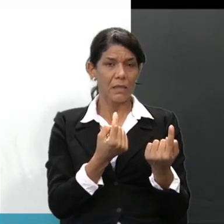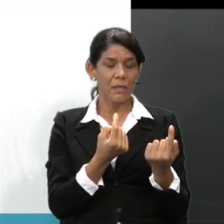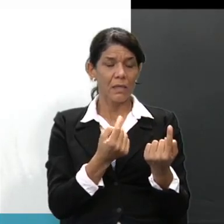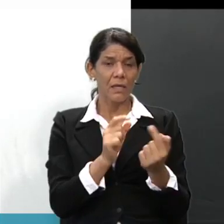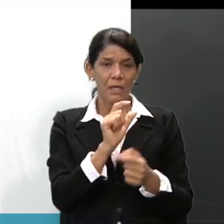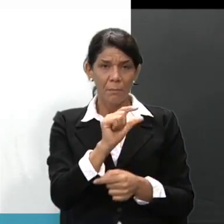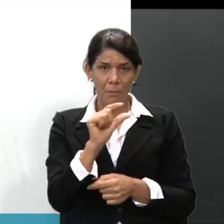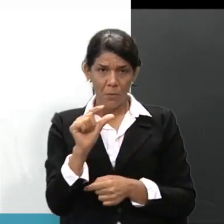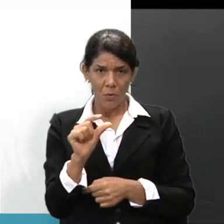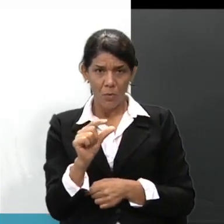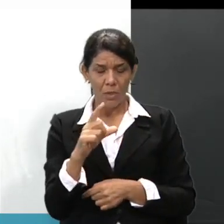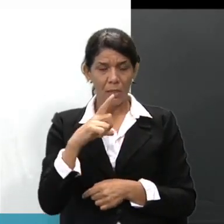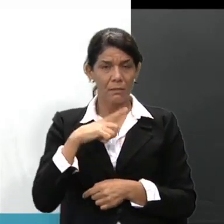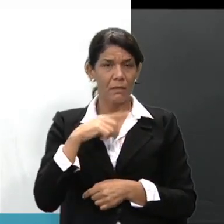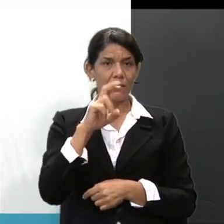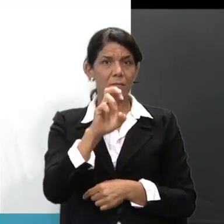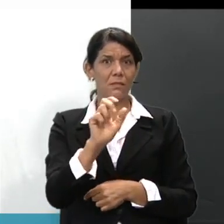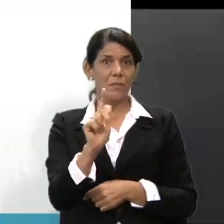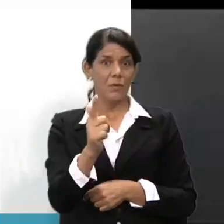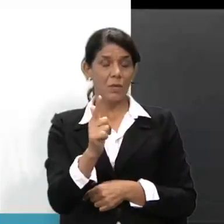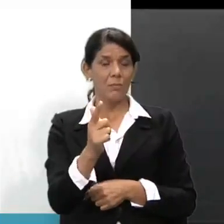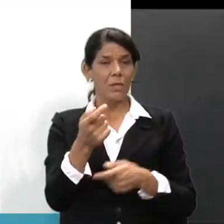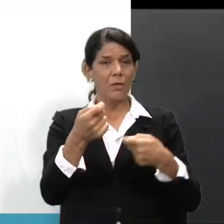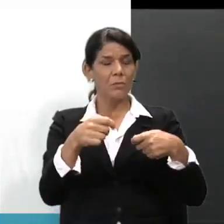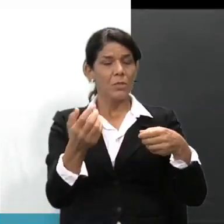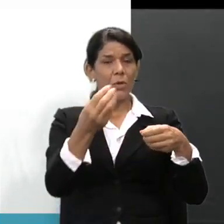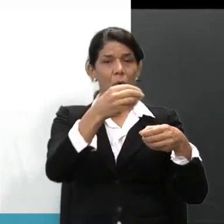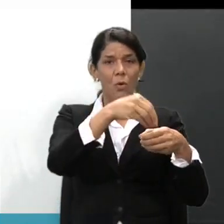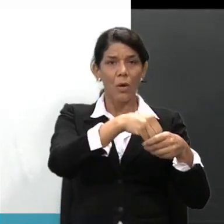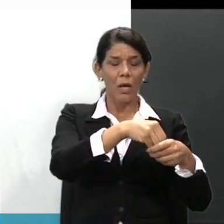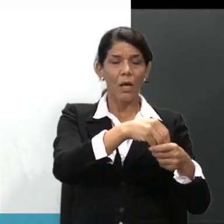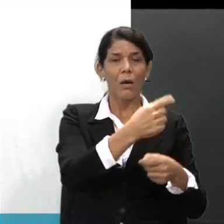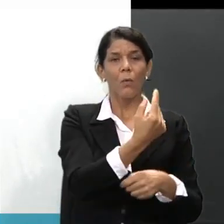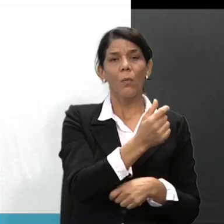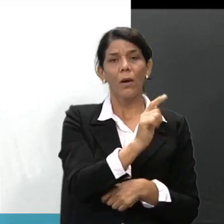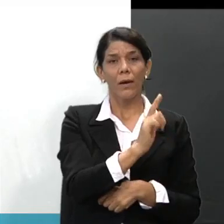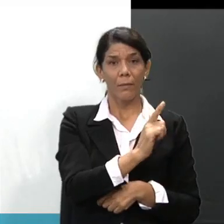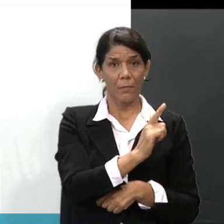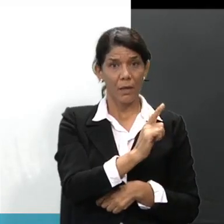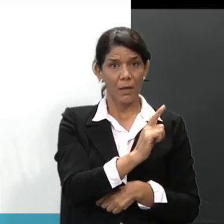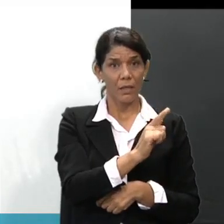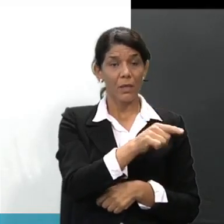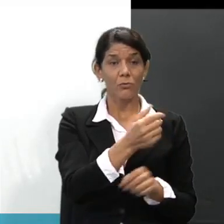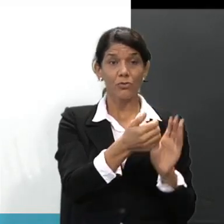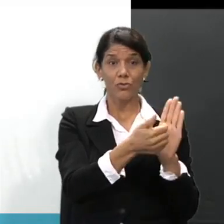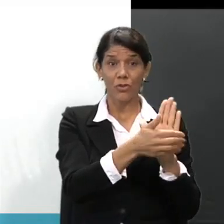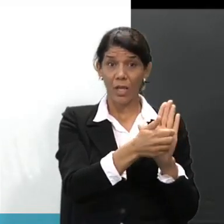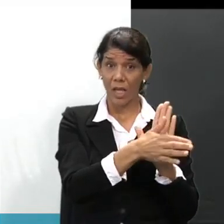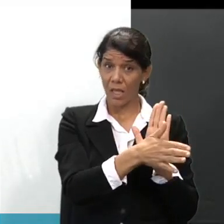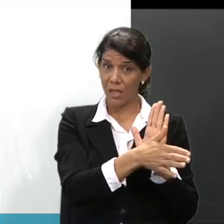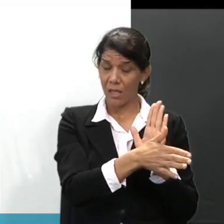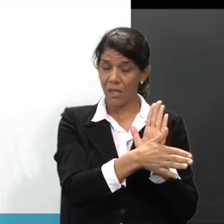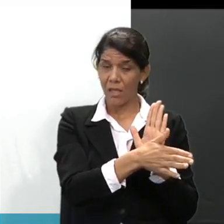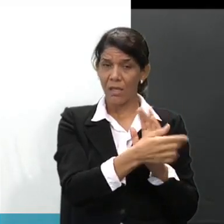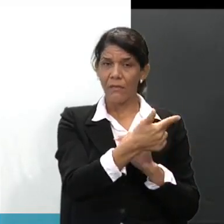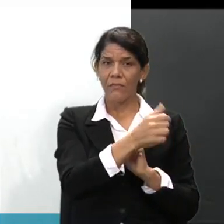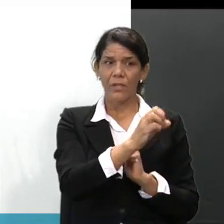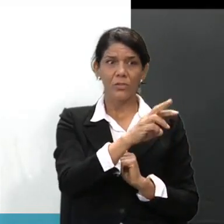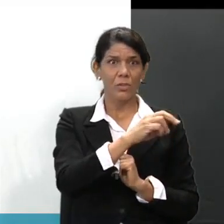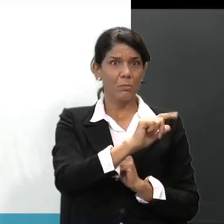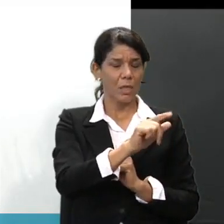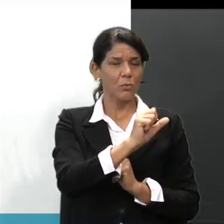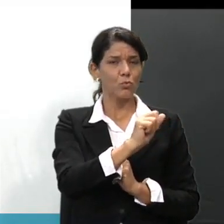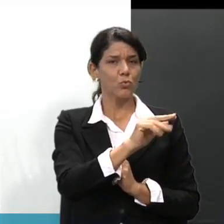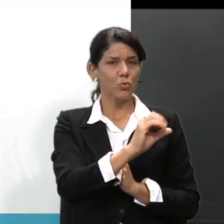glicose. Eu preciso repor 1 grama. Lembra? Que é o que eu perdi retirando 20 ml